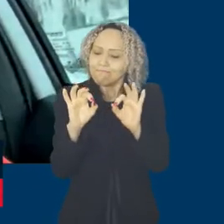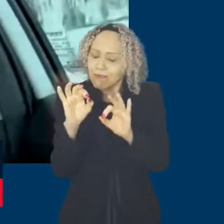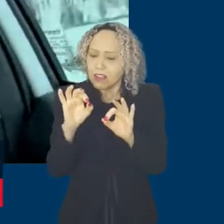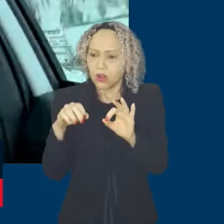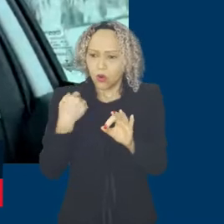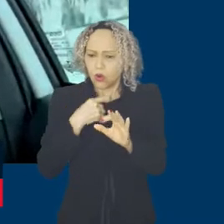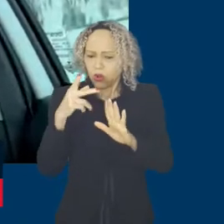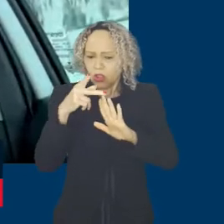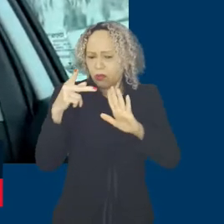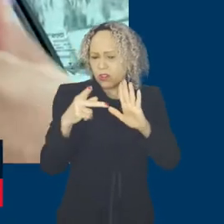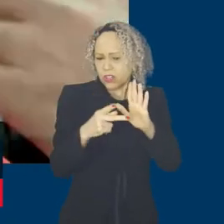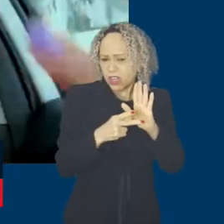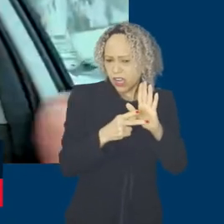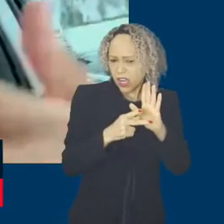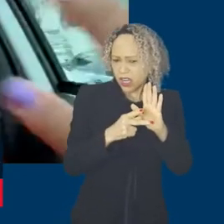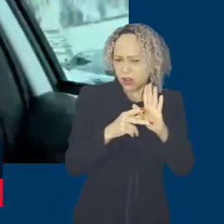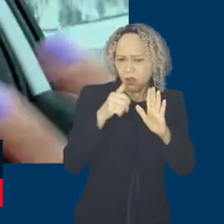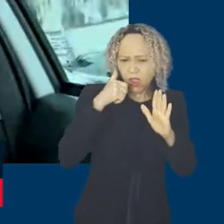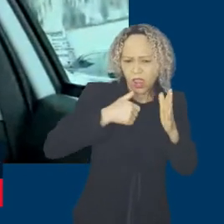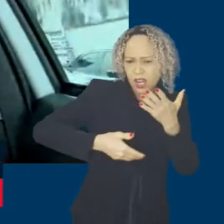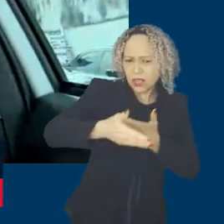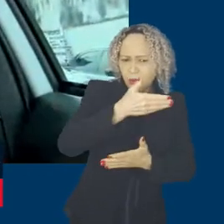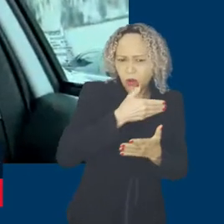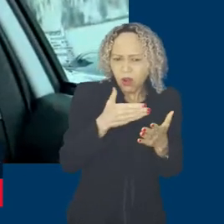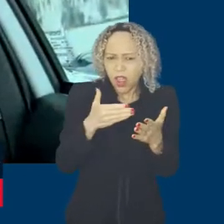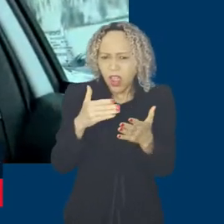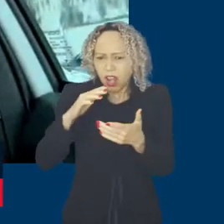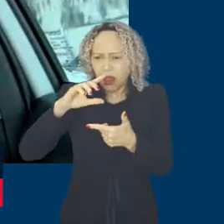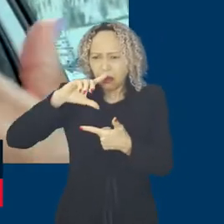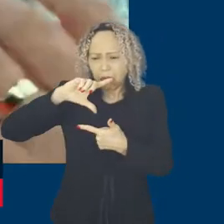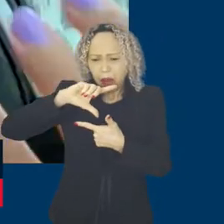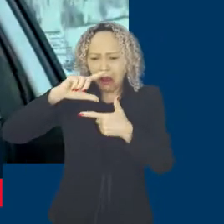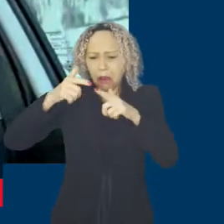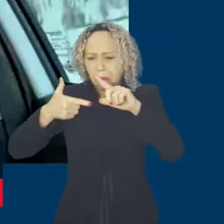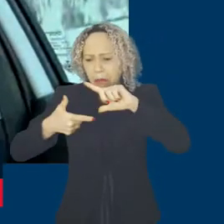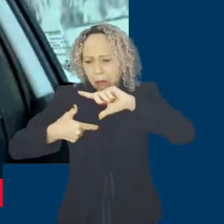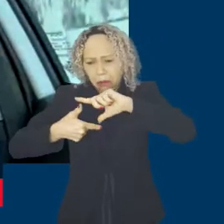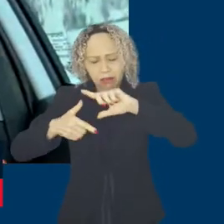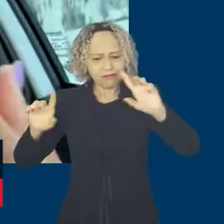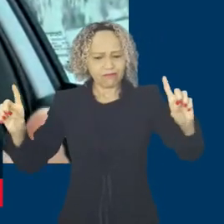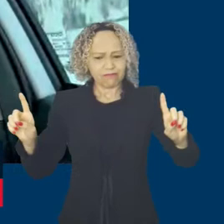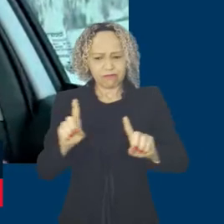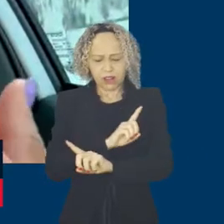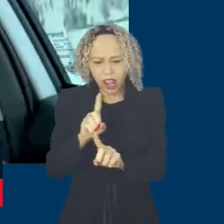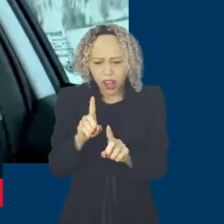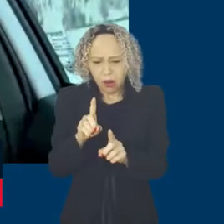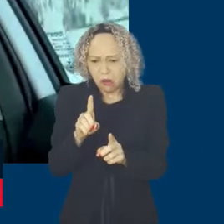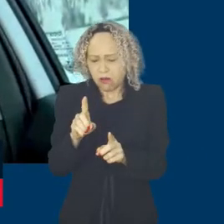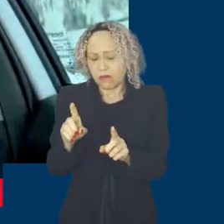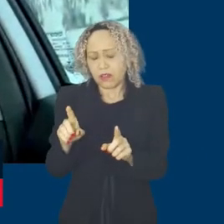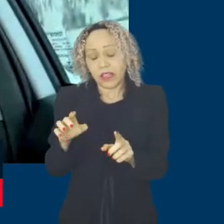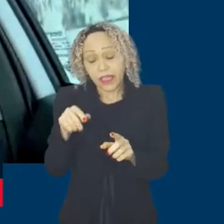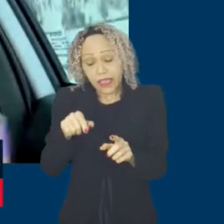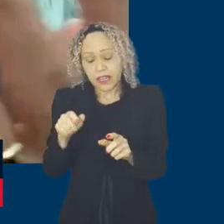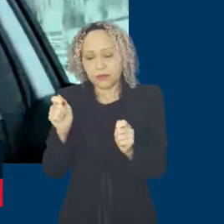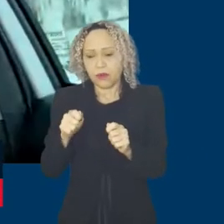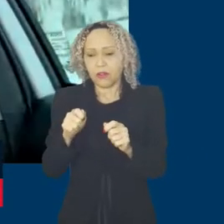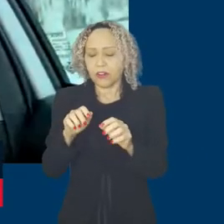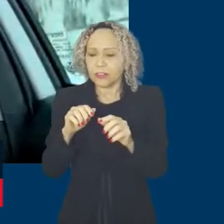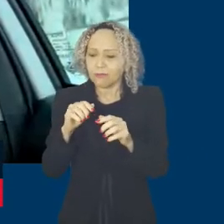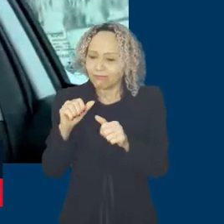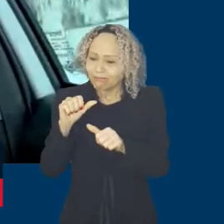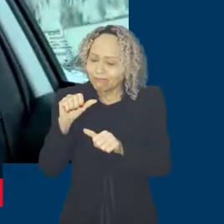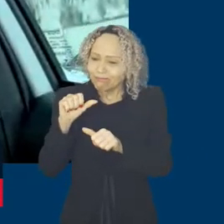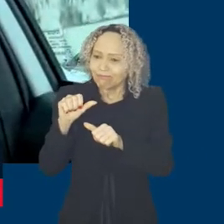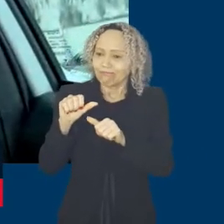quadrado, fechado, não. Ele sempre está num processo de aperfeiçoamento e fundamental para nós é